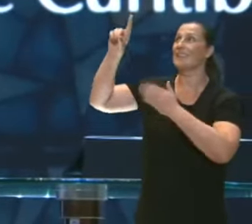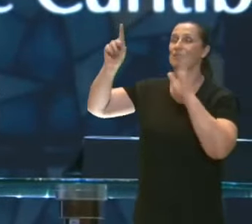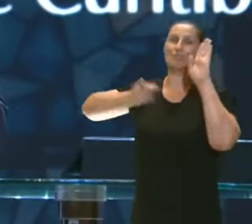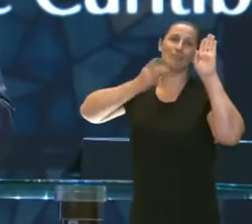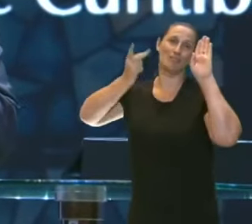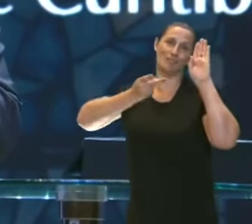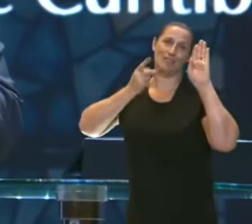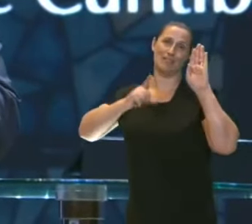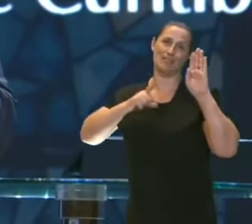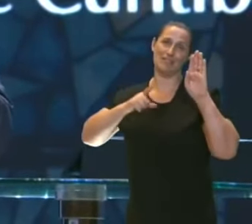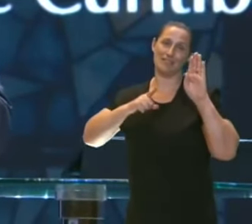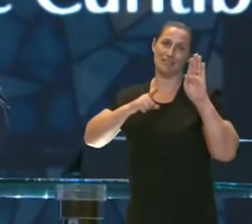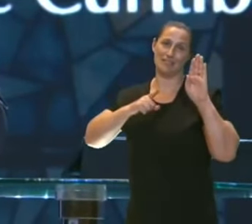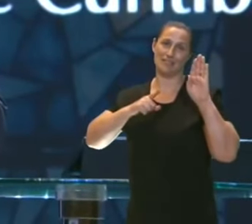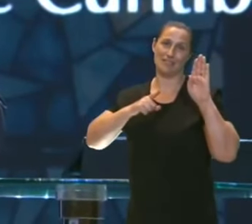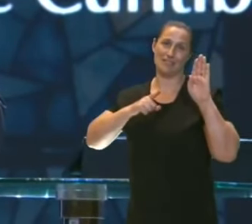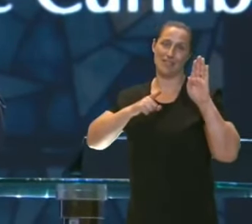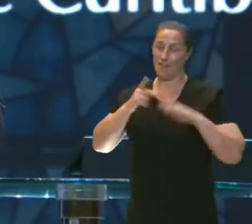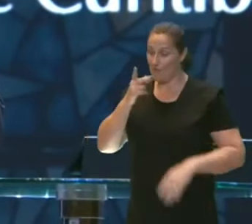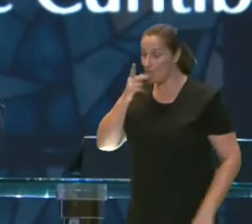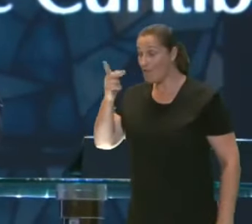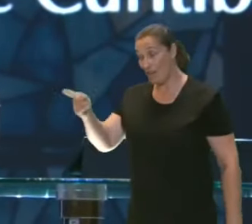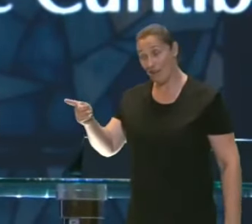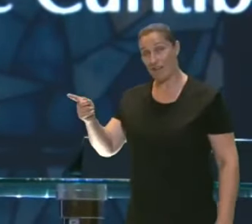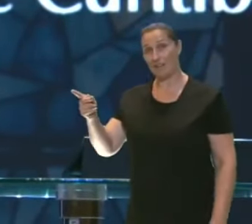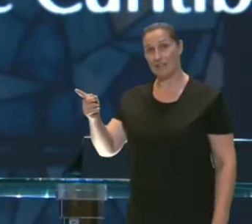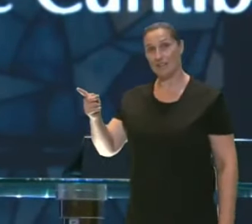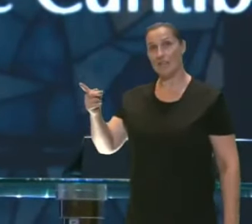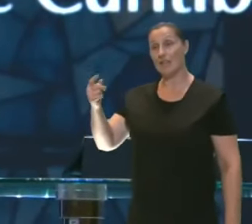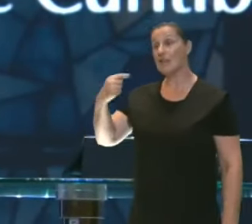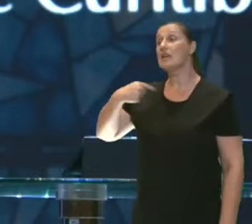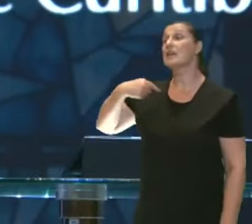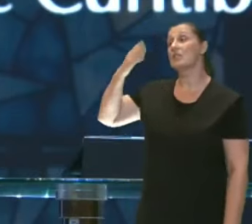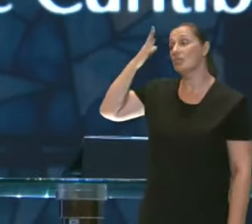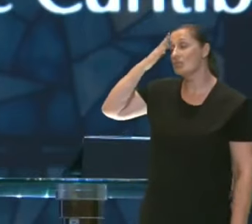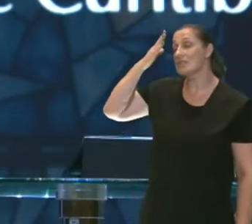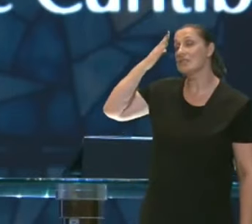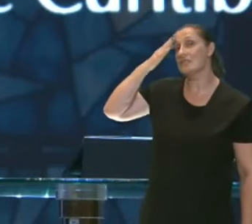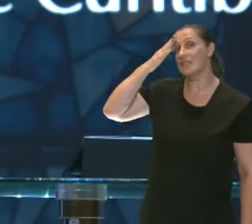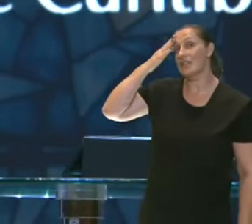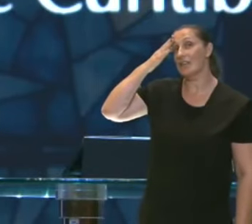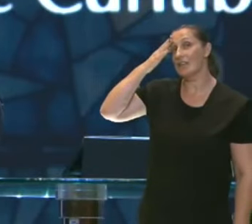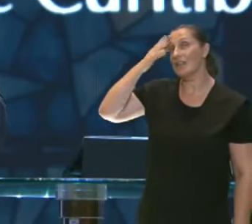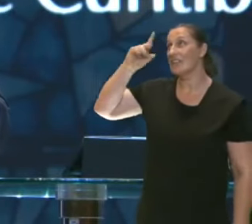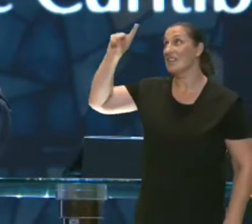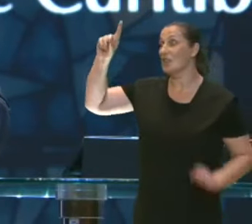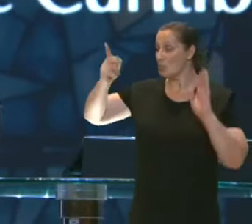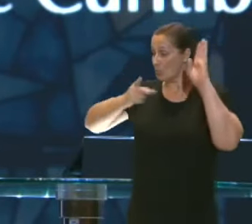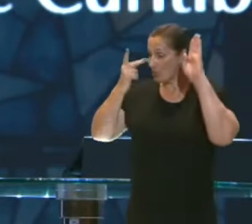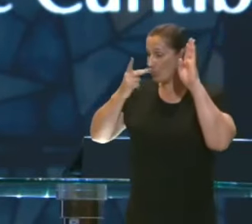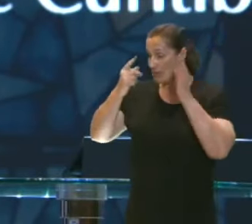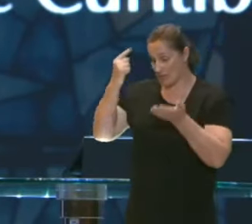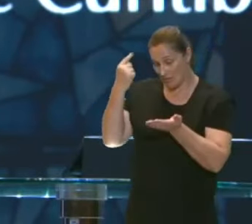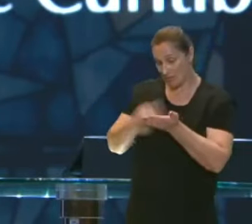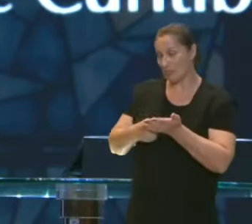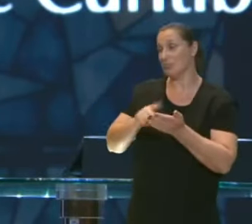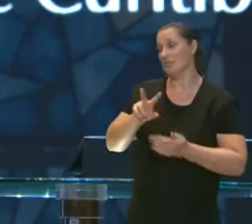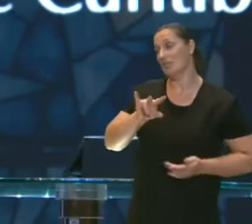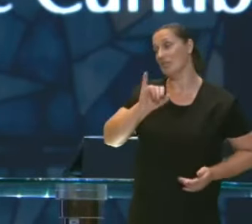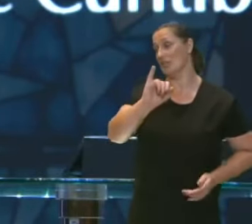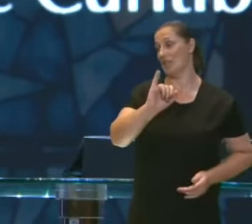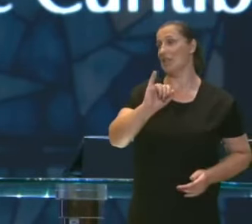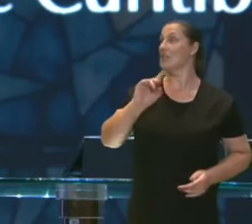Deus. E ele diz: eu sei que a promessa de Deus vai se cumprir.